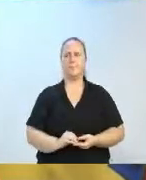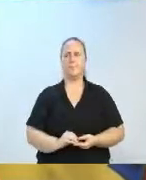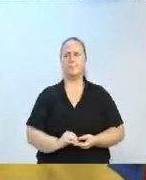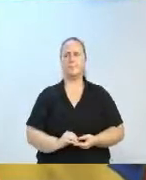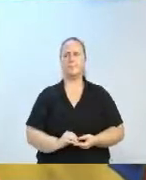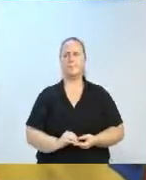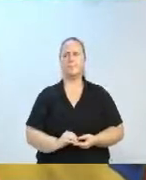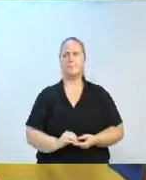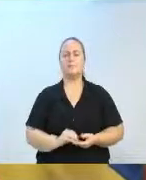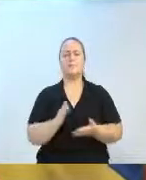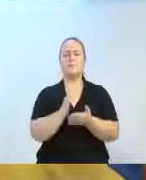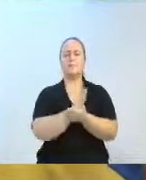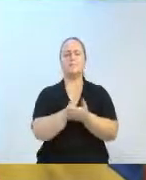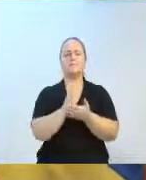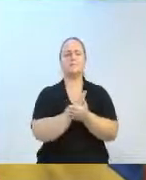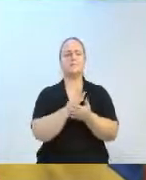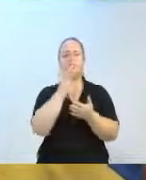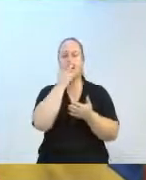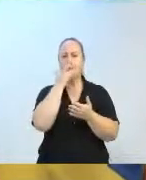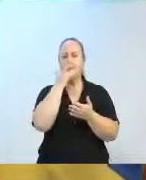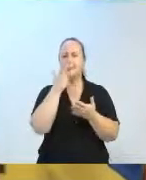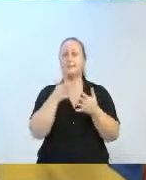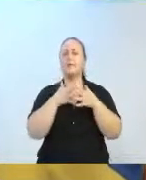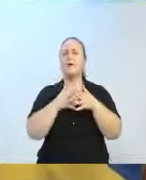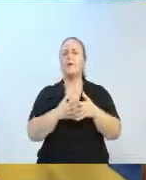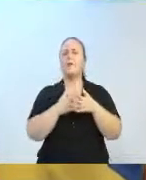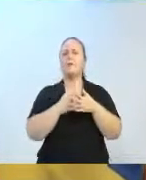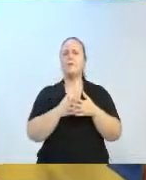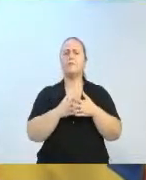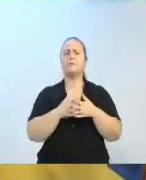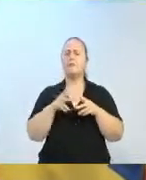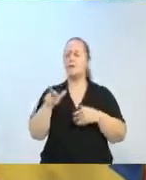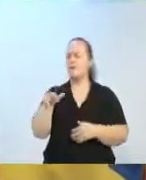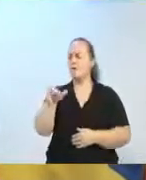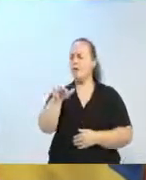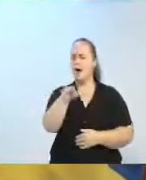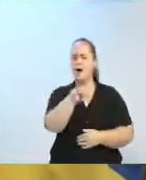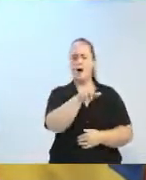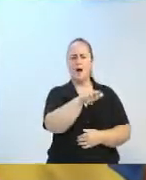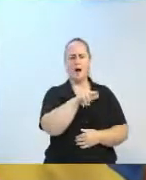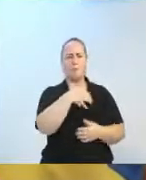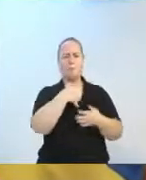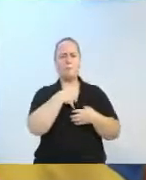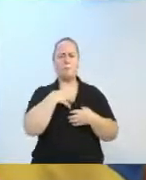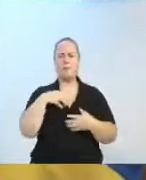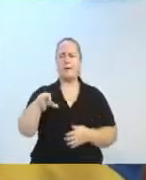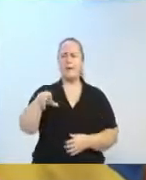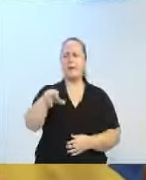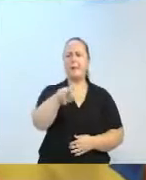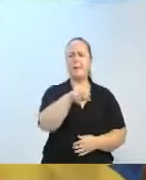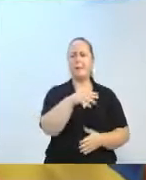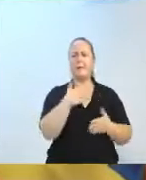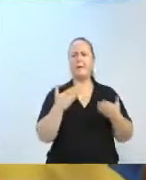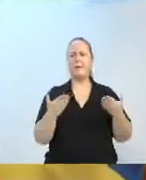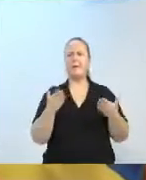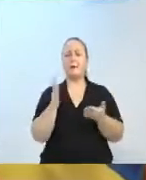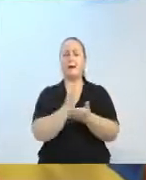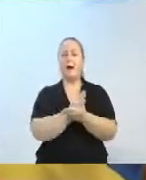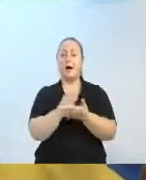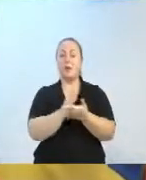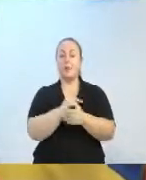são confundidos no meio dos outros. Passam anos e anos com diagnósticos